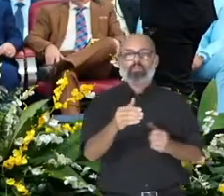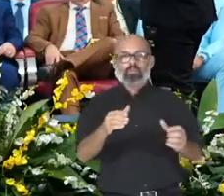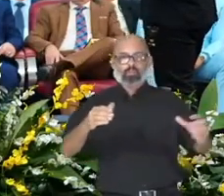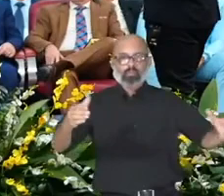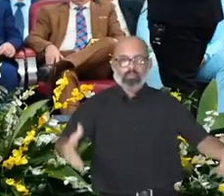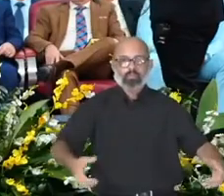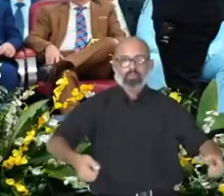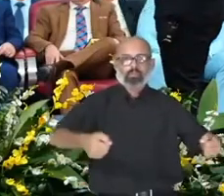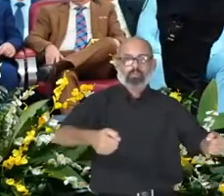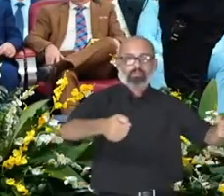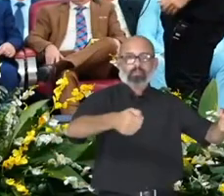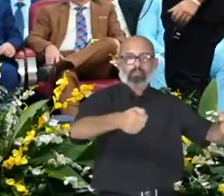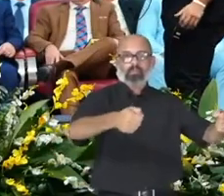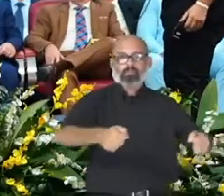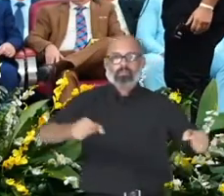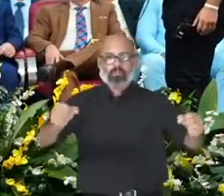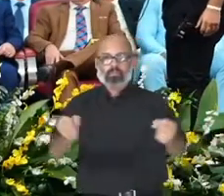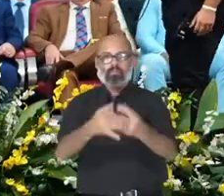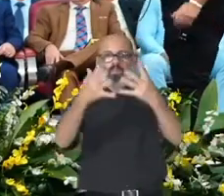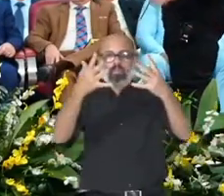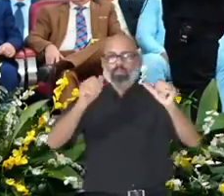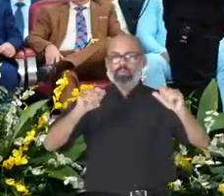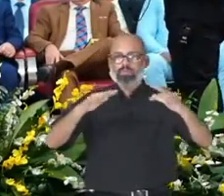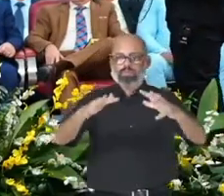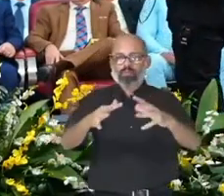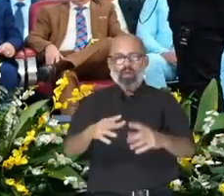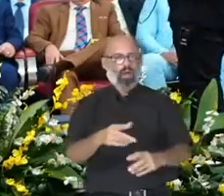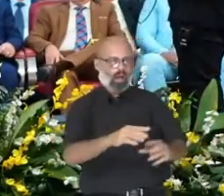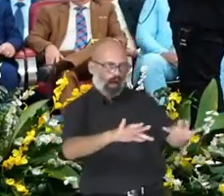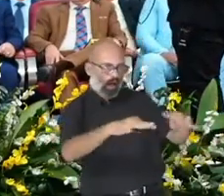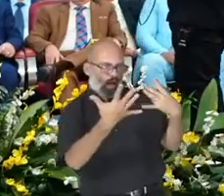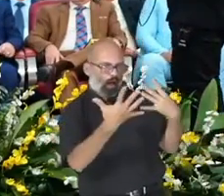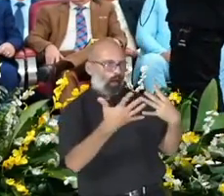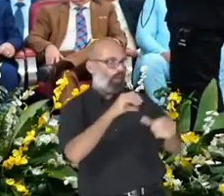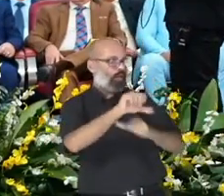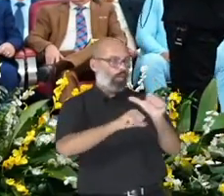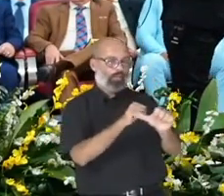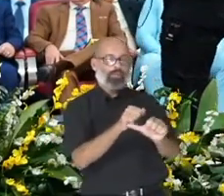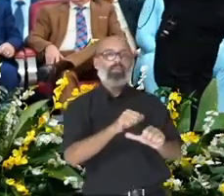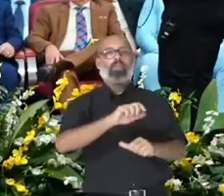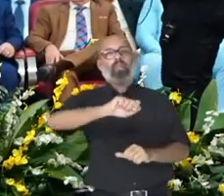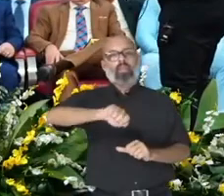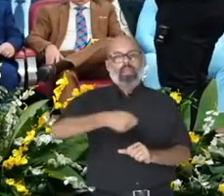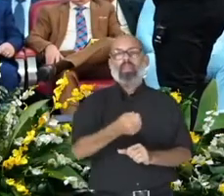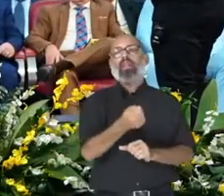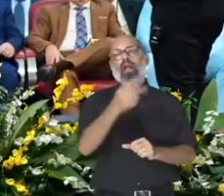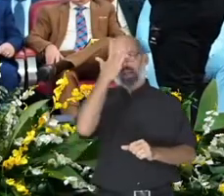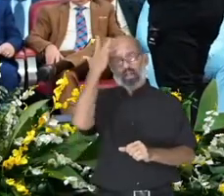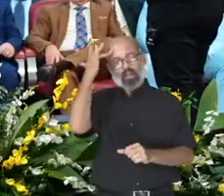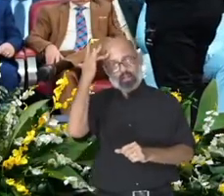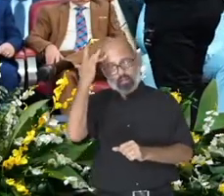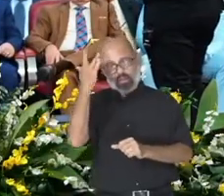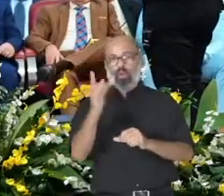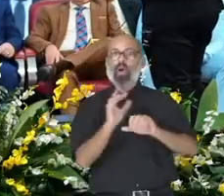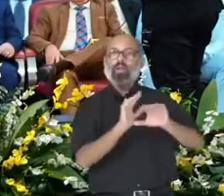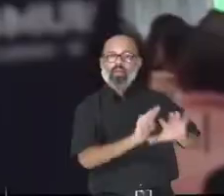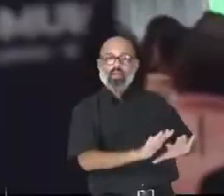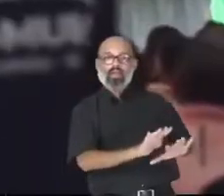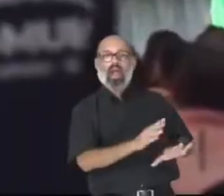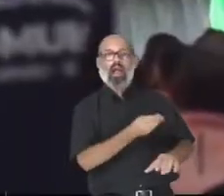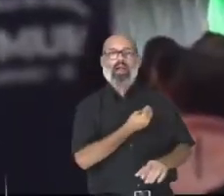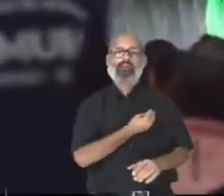aquela multidão. Quando a multidão viu a bondade dele ser transformada em sinais, as pessoas deixaram a